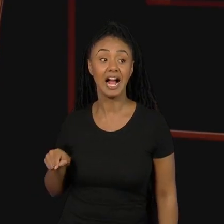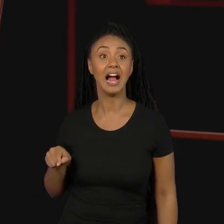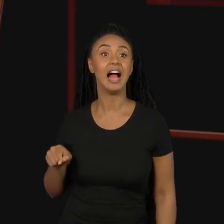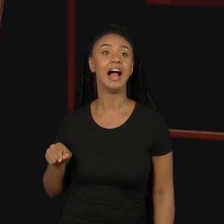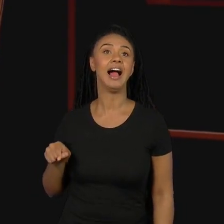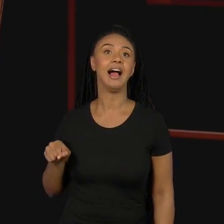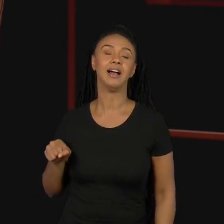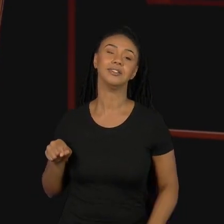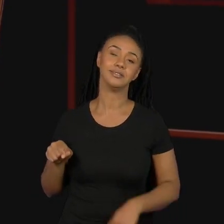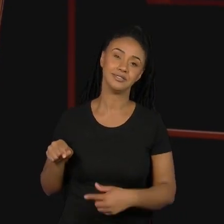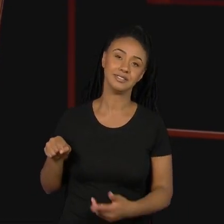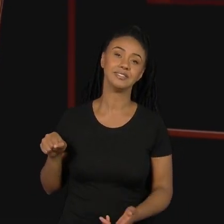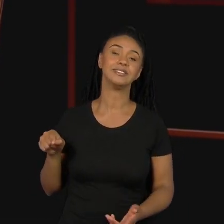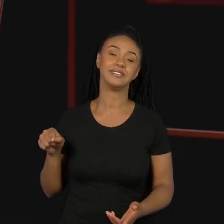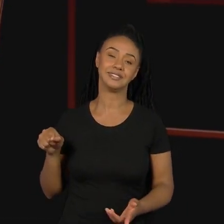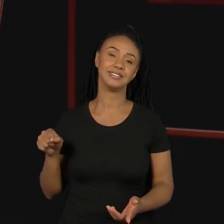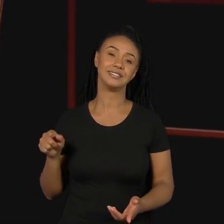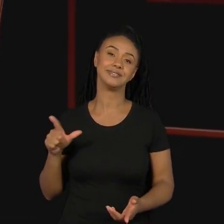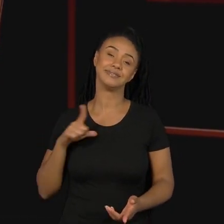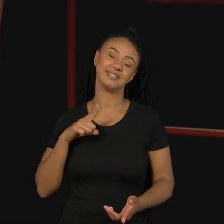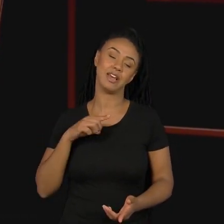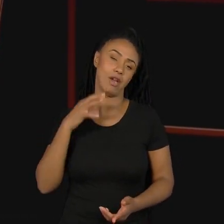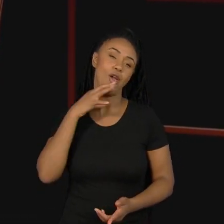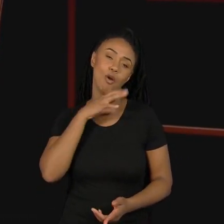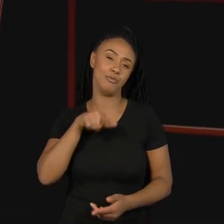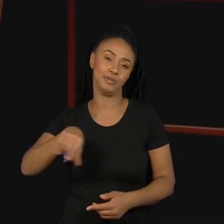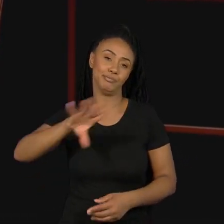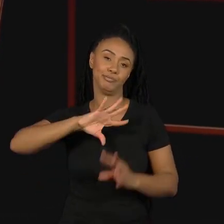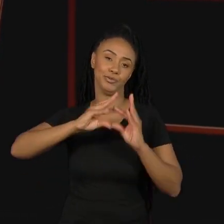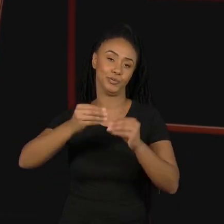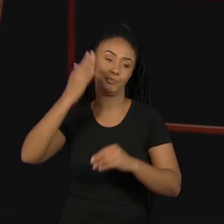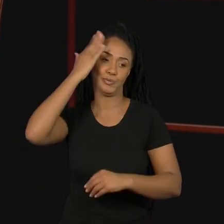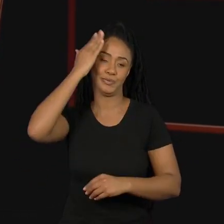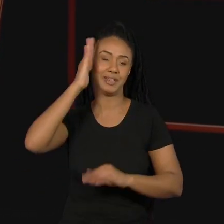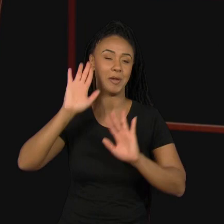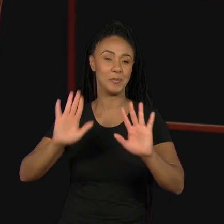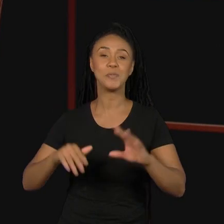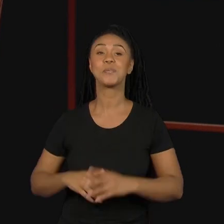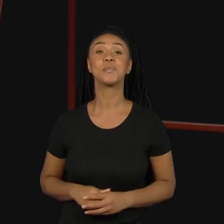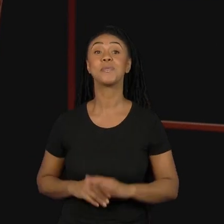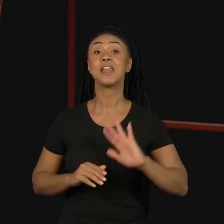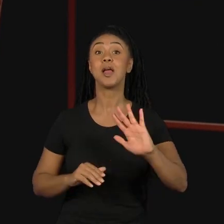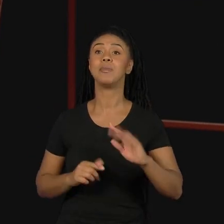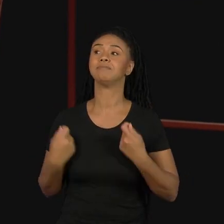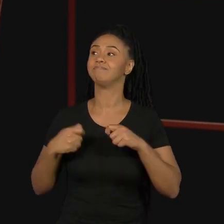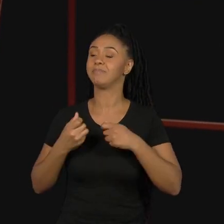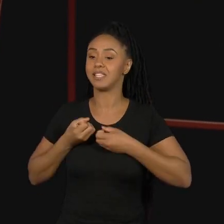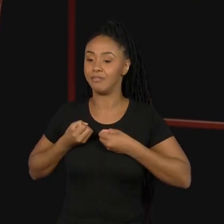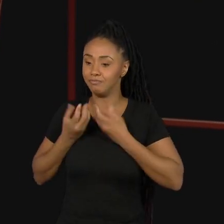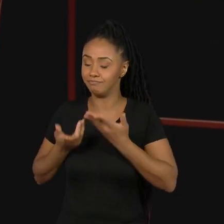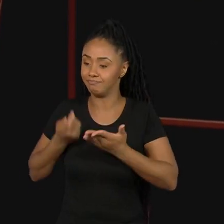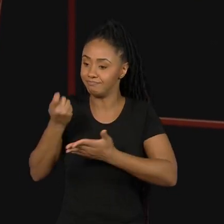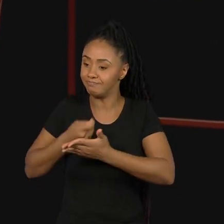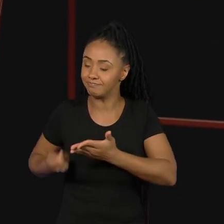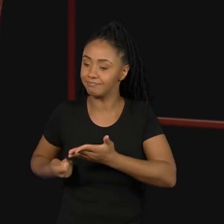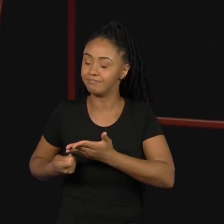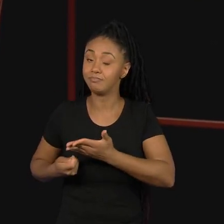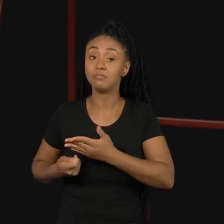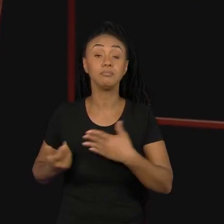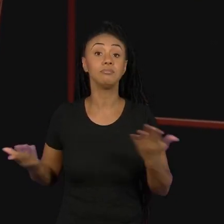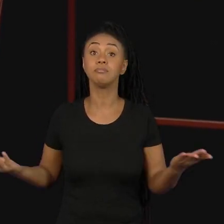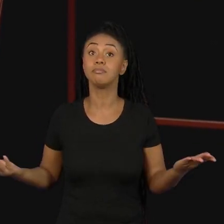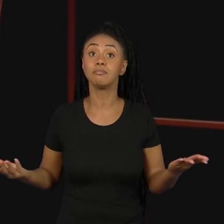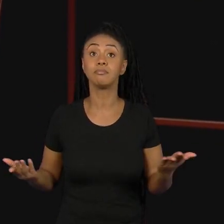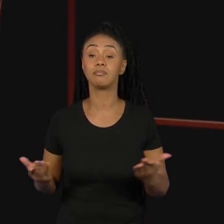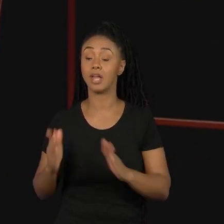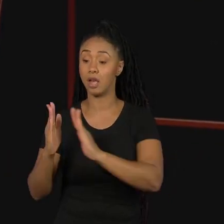a coisa que um pouco óbvia, quem conhece o assunto, me veio a necessidade de compartilhar. E apareceu na minha mão uma grande